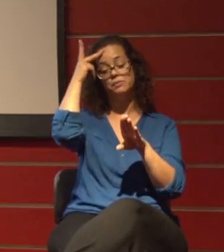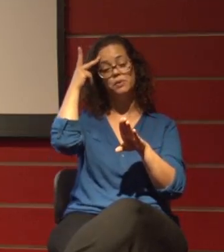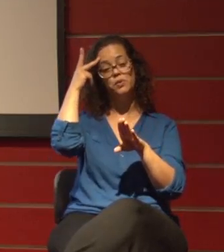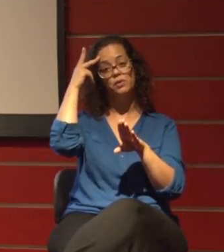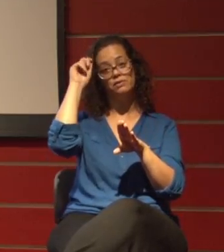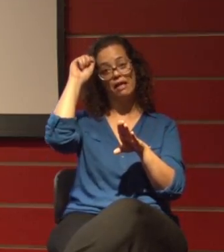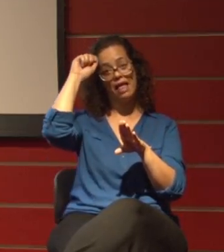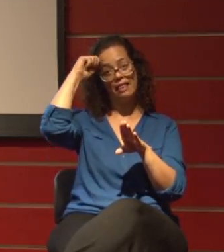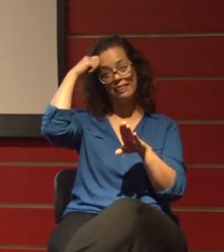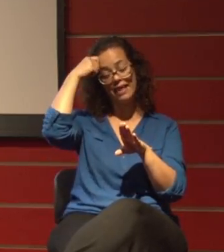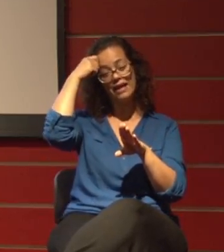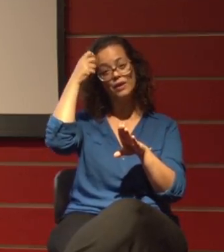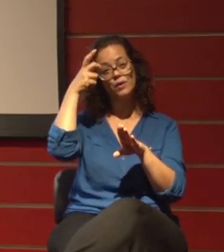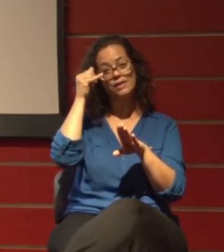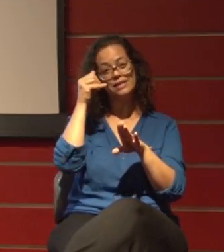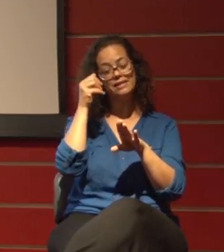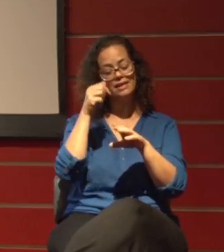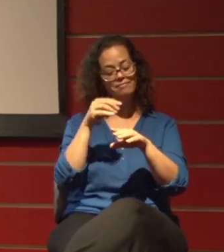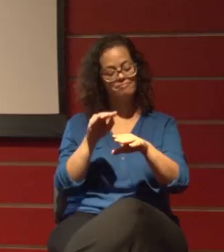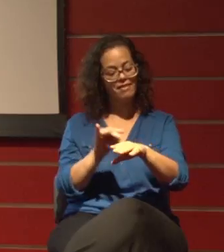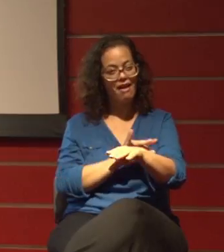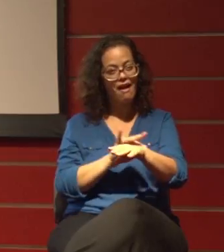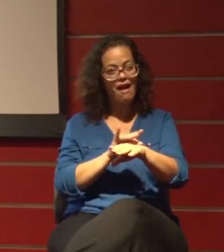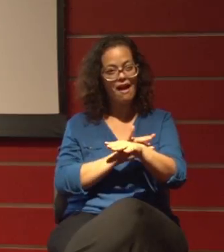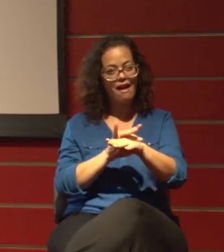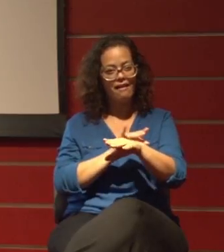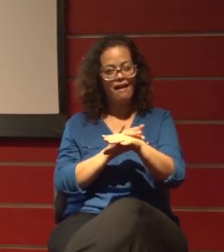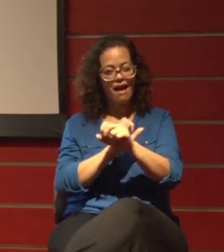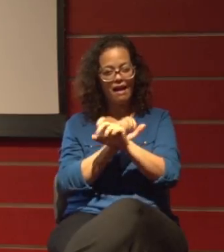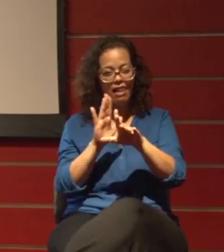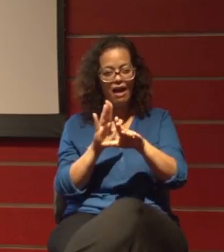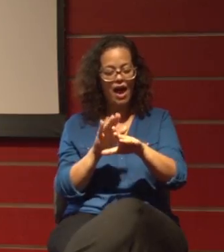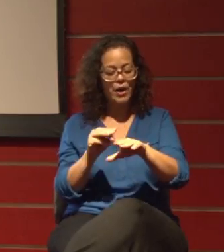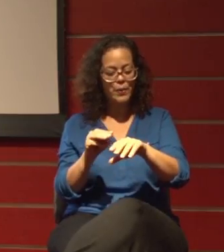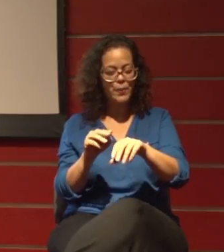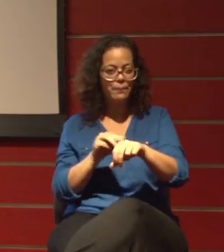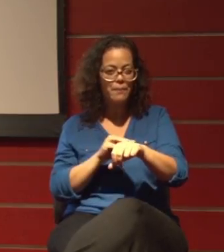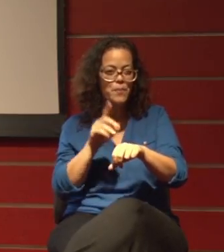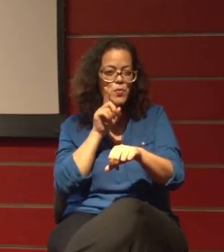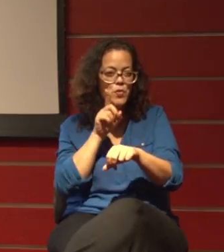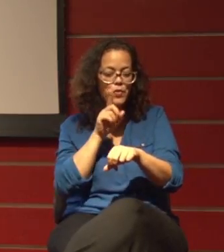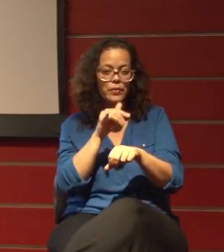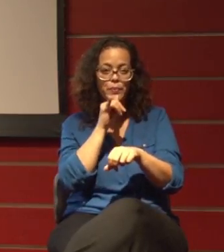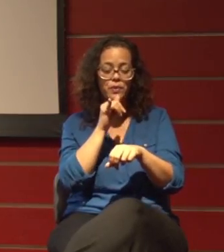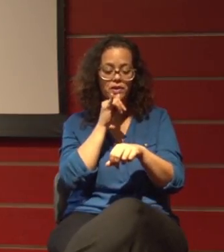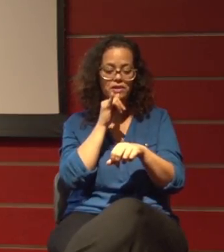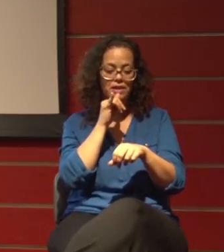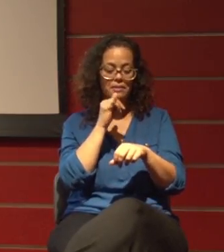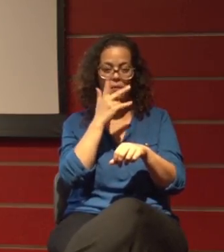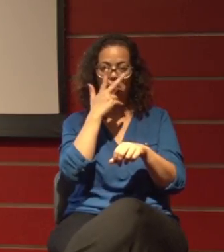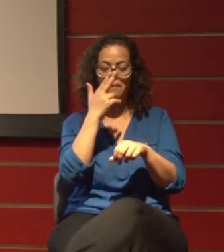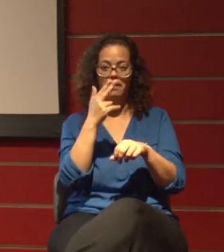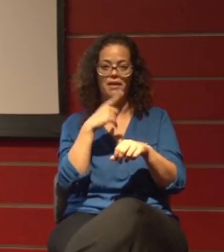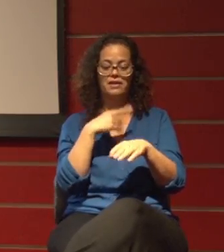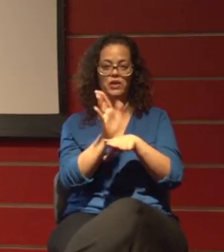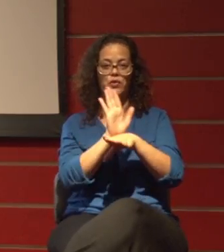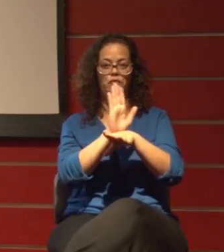peles mais claras né eles recebem mais destaque né tanto que em paire uma coisa que me incomoda é isso